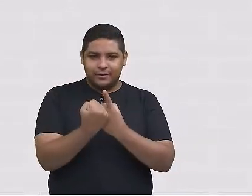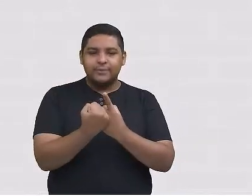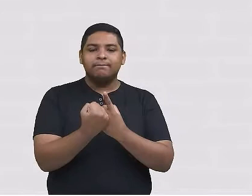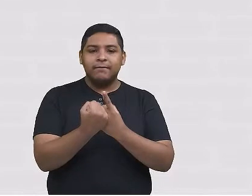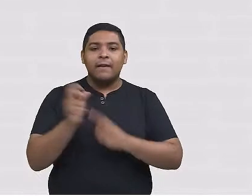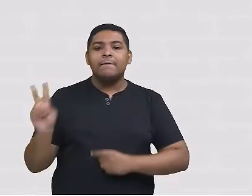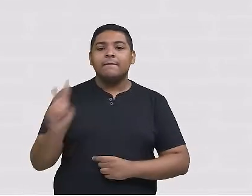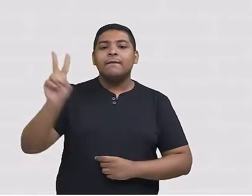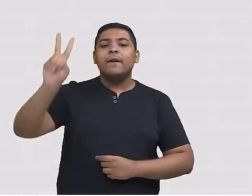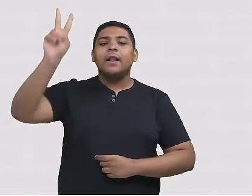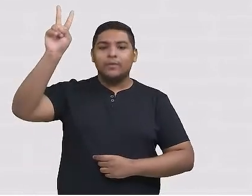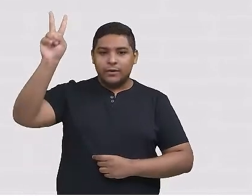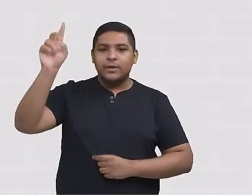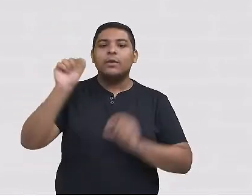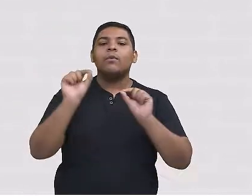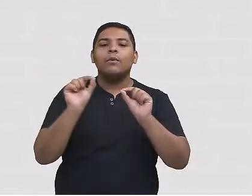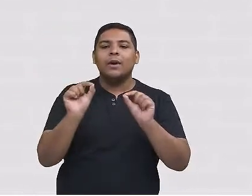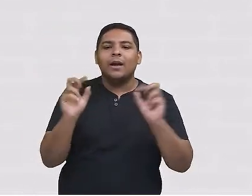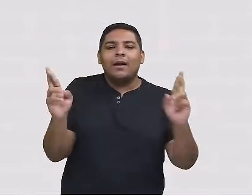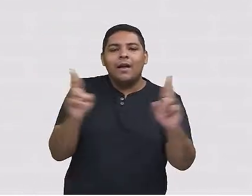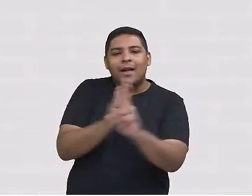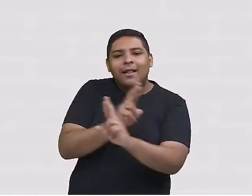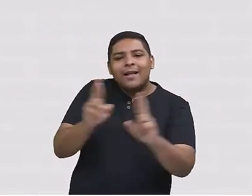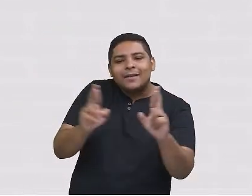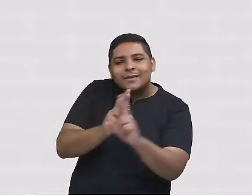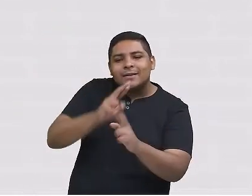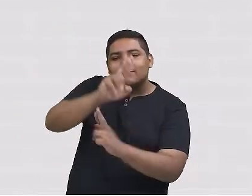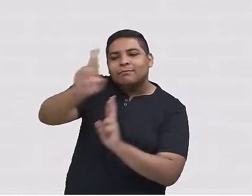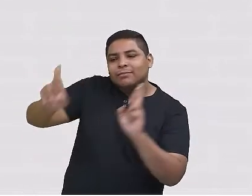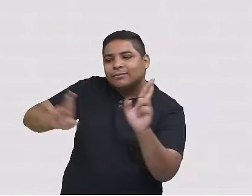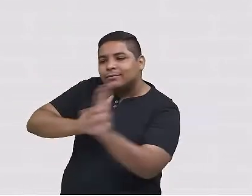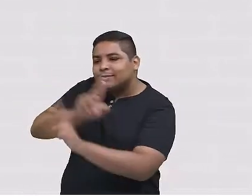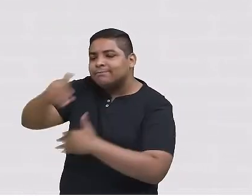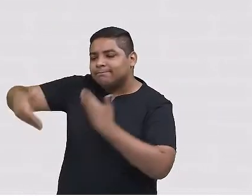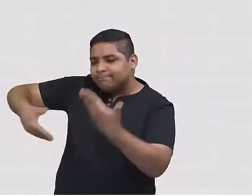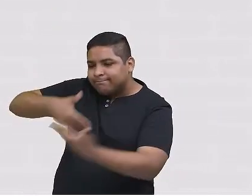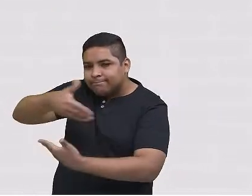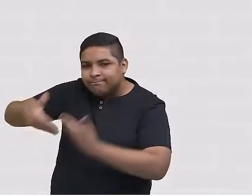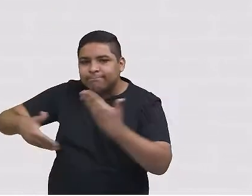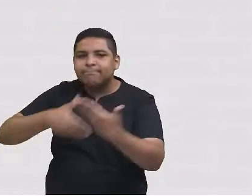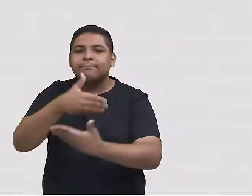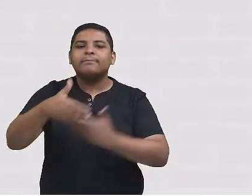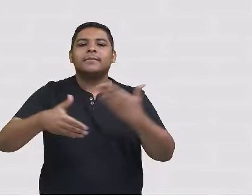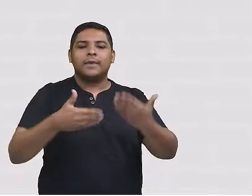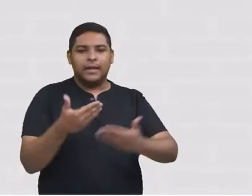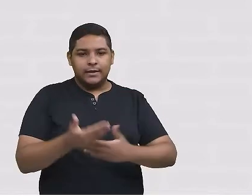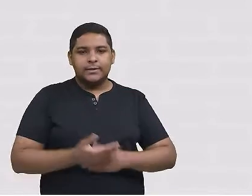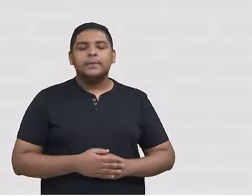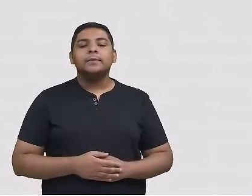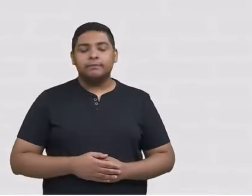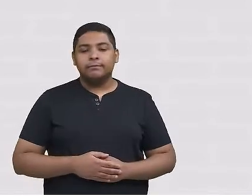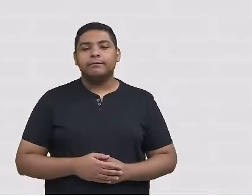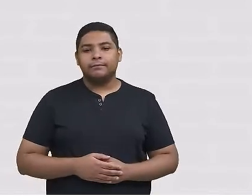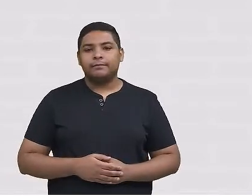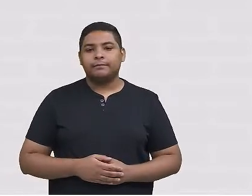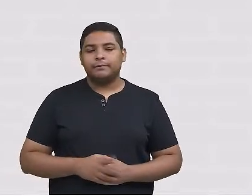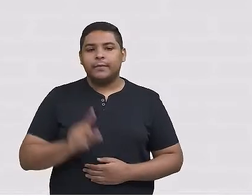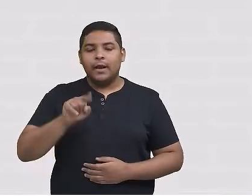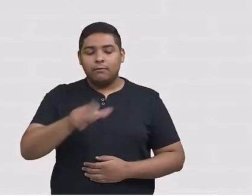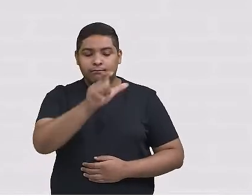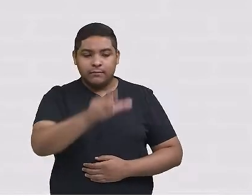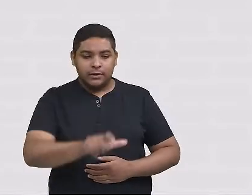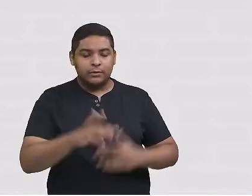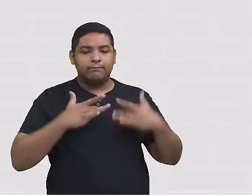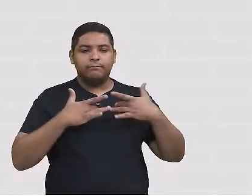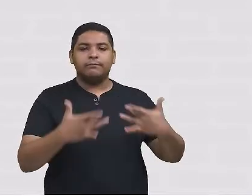boa relação com os outros. Isso é quer ser uma pessoa, um indivíduo amável, tá? Mas e aí, o que é